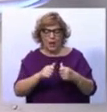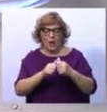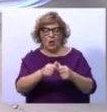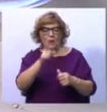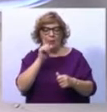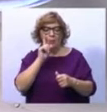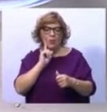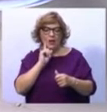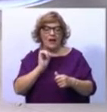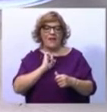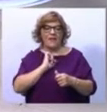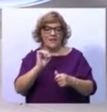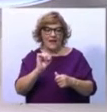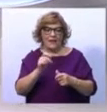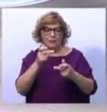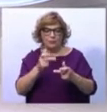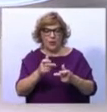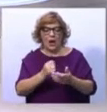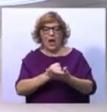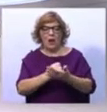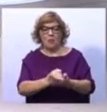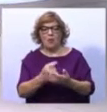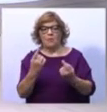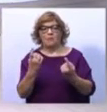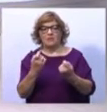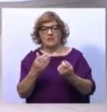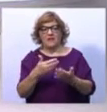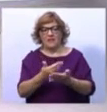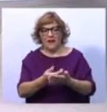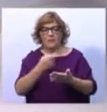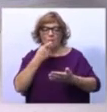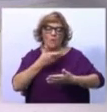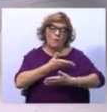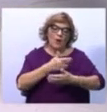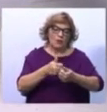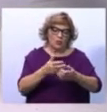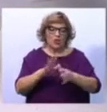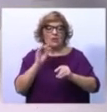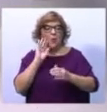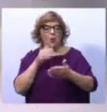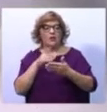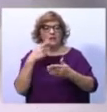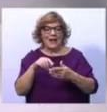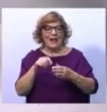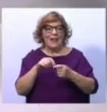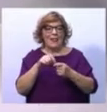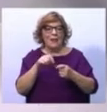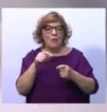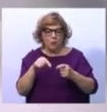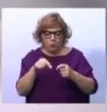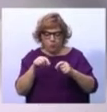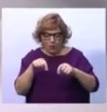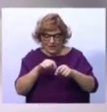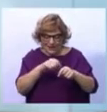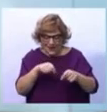esta mulher na manutenção e no apoio que é necessário dar à amamentação. E por último, temos essas laçadas, as pontas,